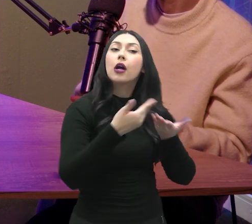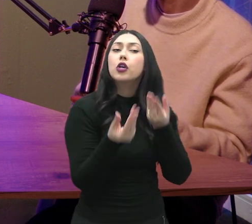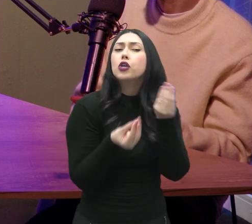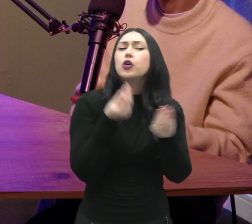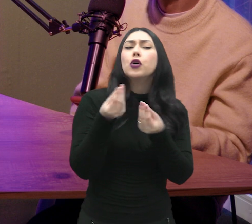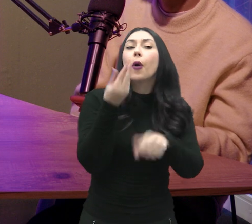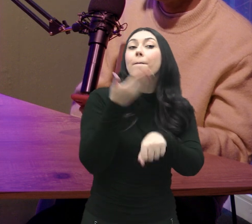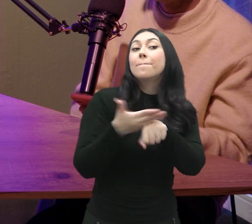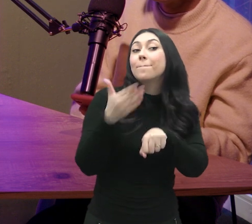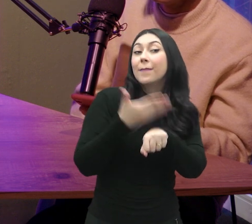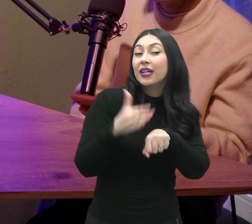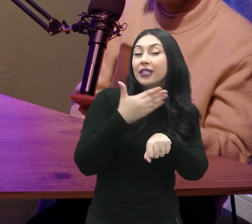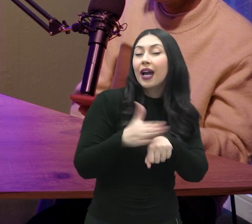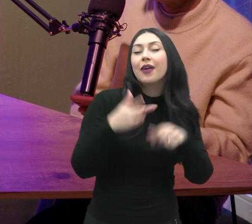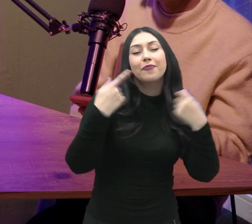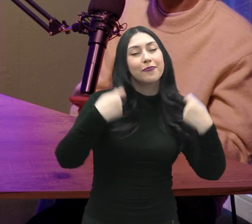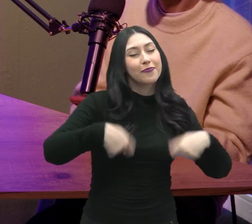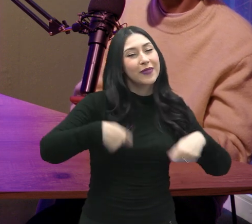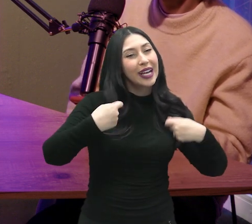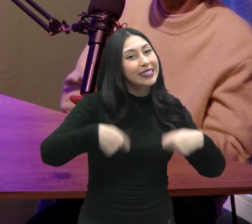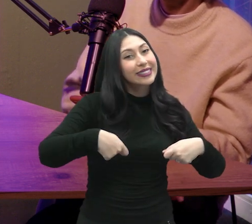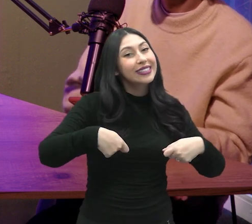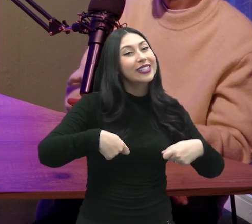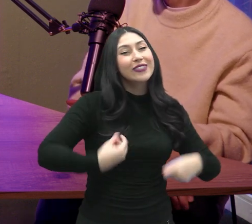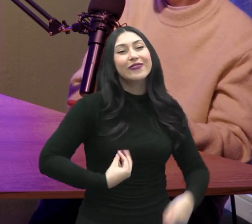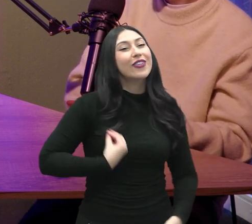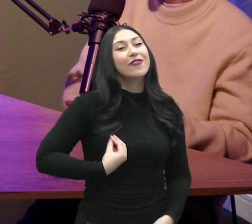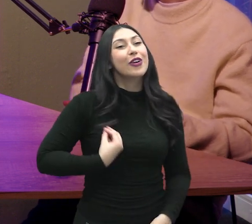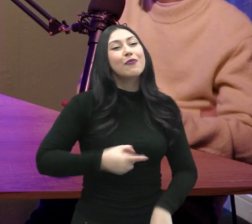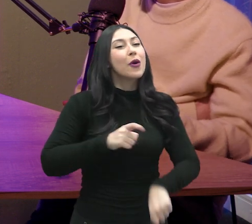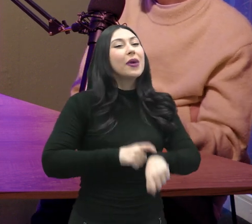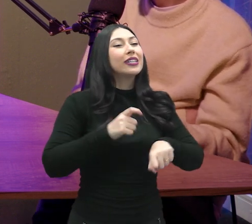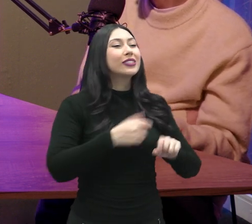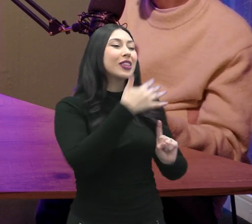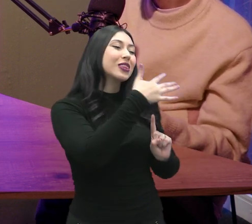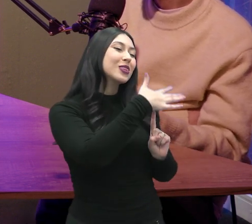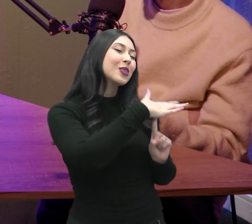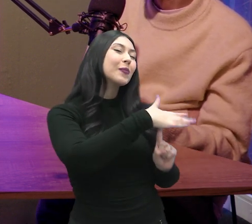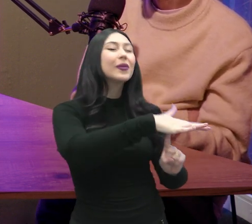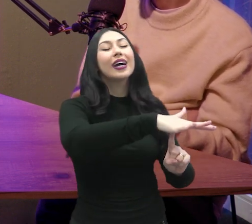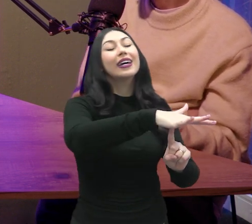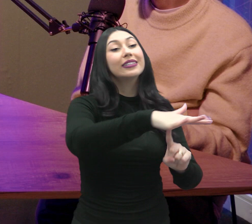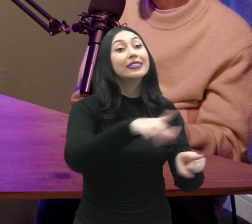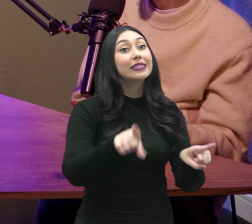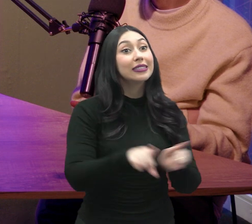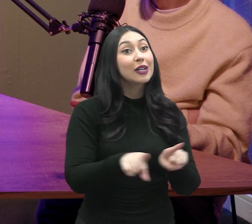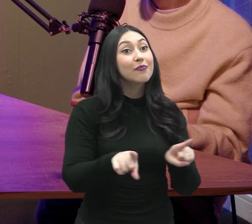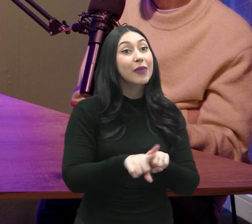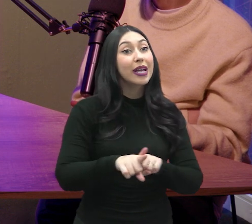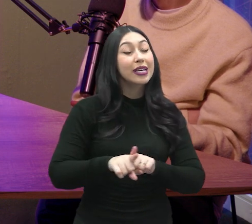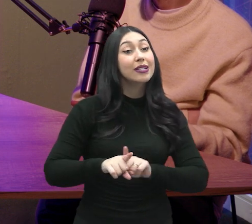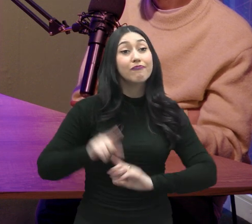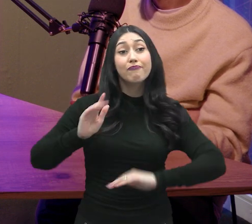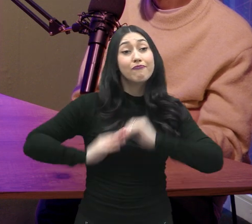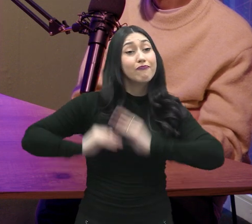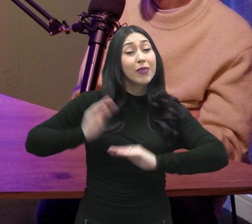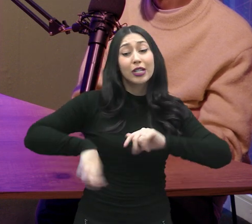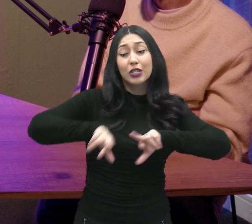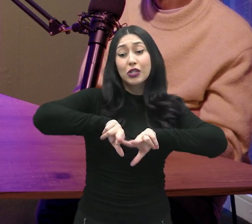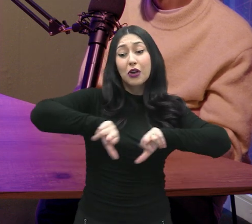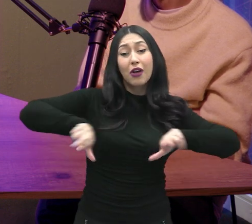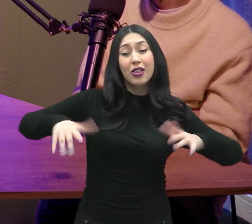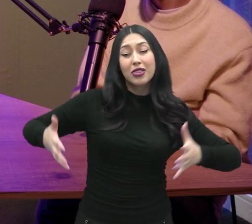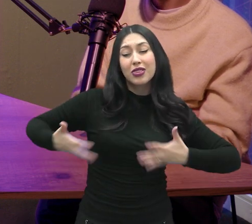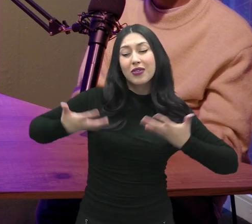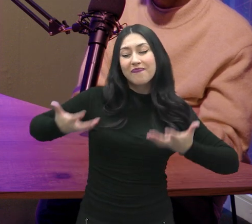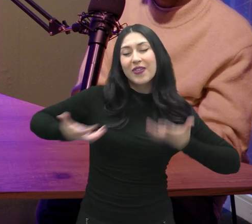para praticá-lo, né, basta se permitir, então, viver momentos ao ar livre e também outras atividades que